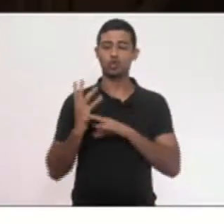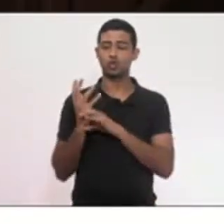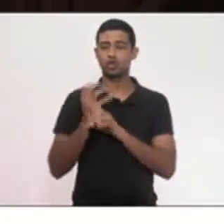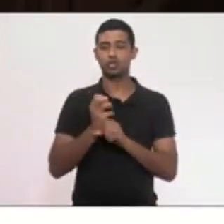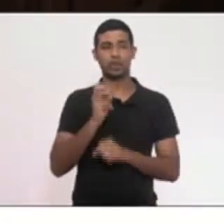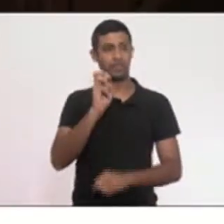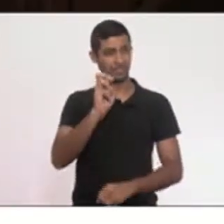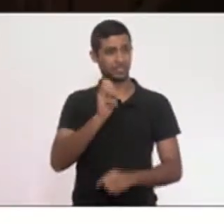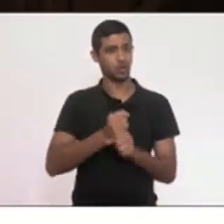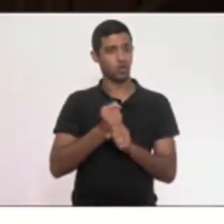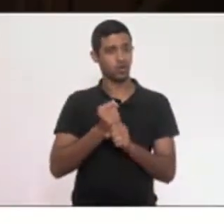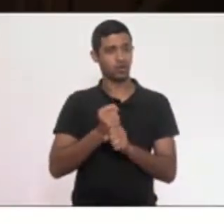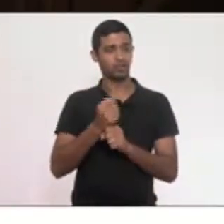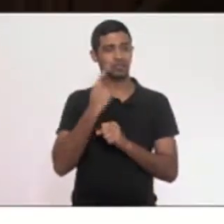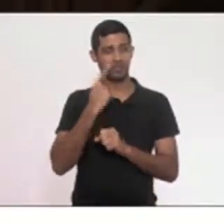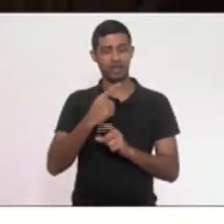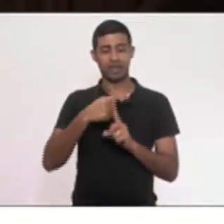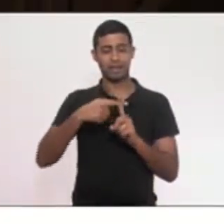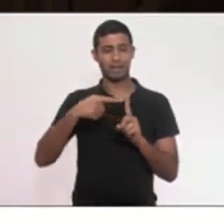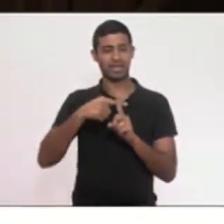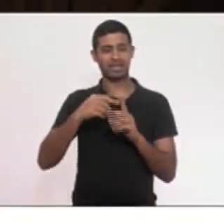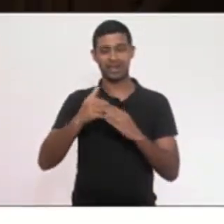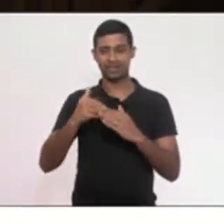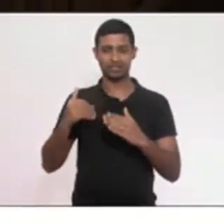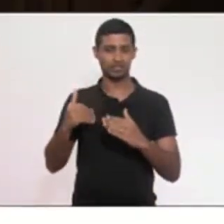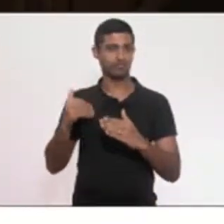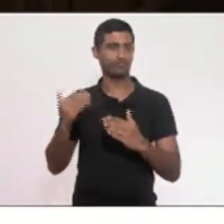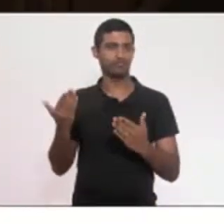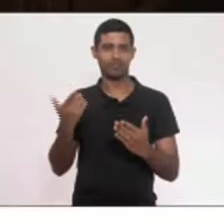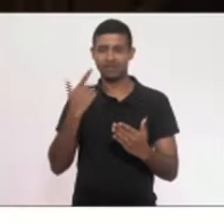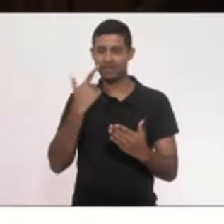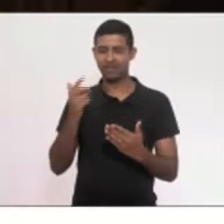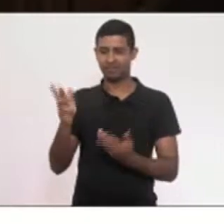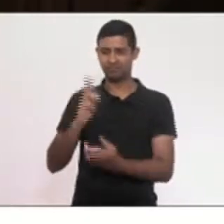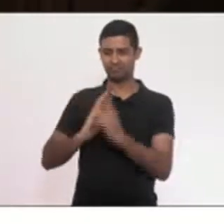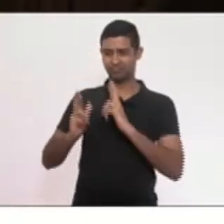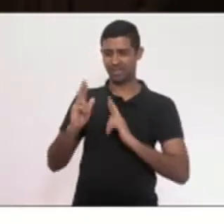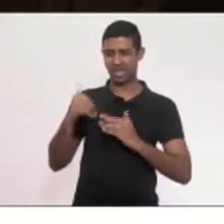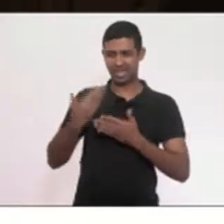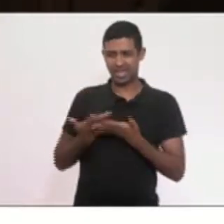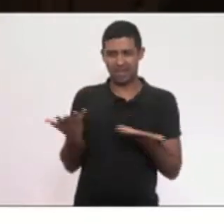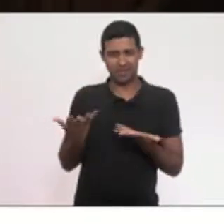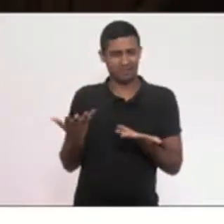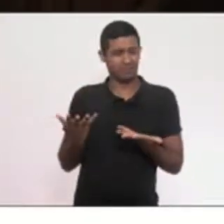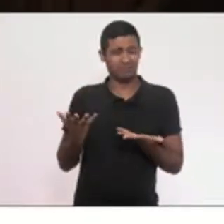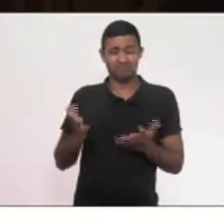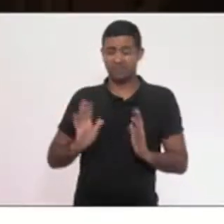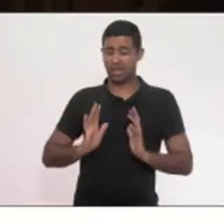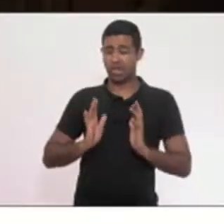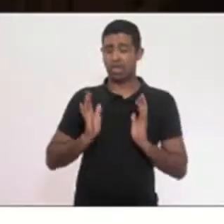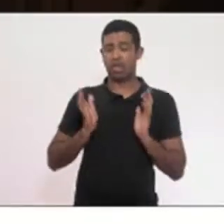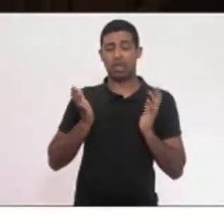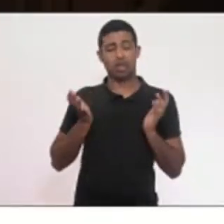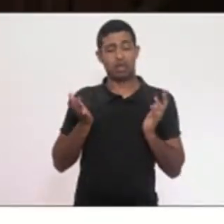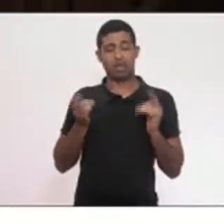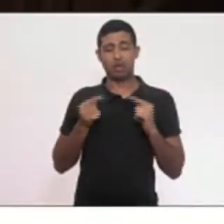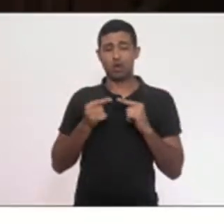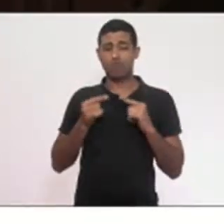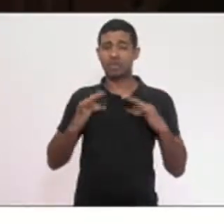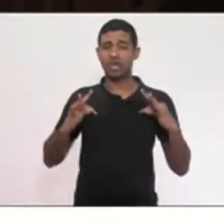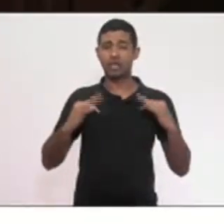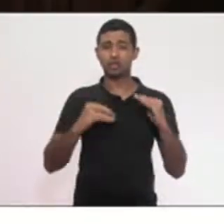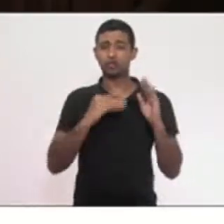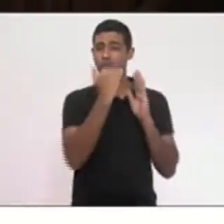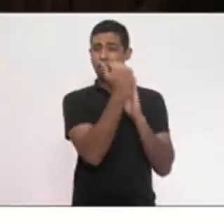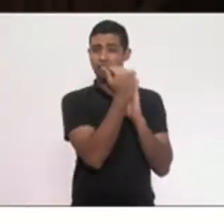portanto metade da sua vigência, e com resultados até agora pífios em relação ao cumprimento de todas